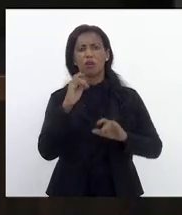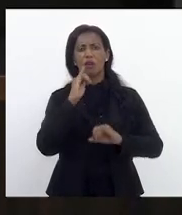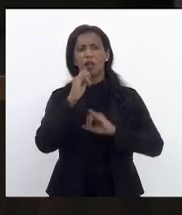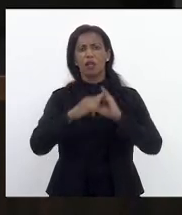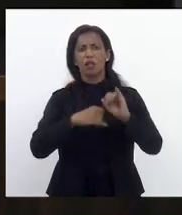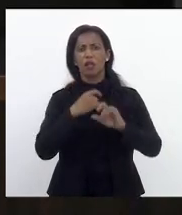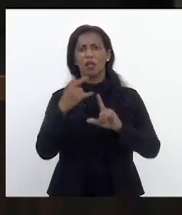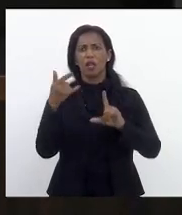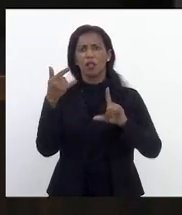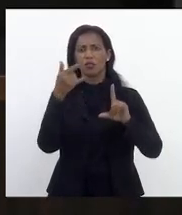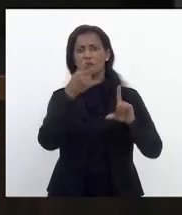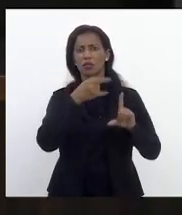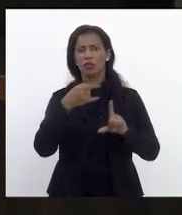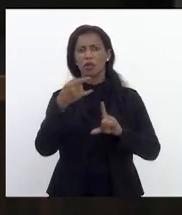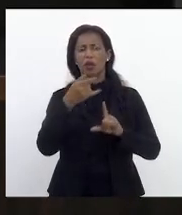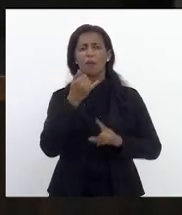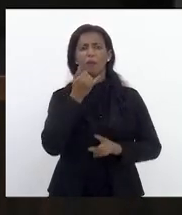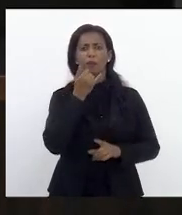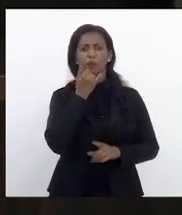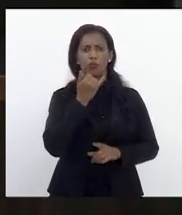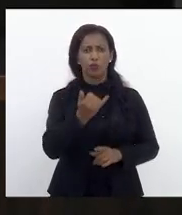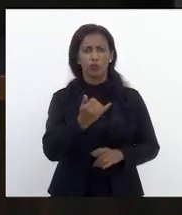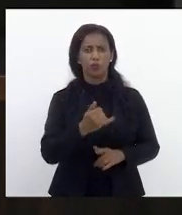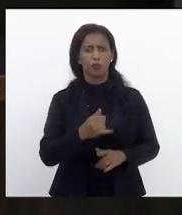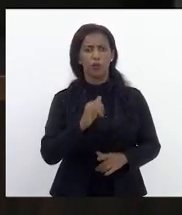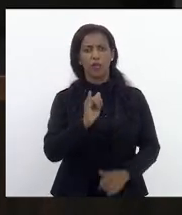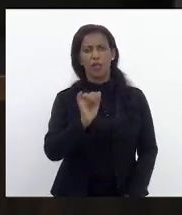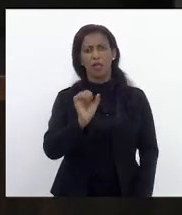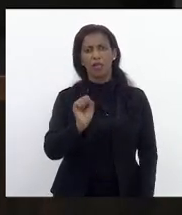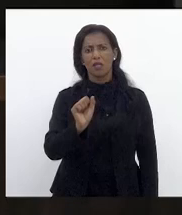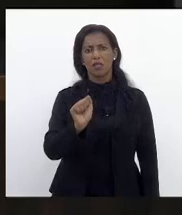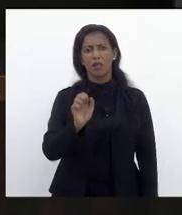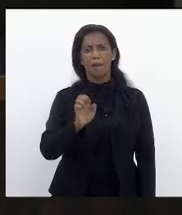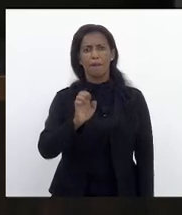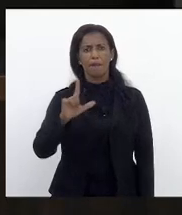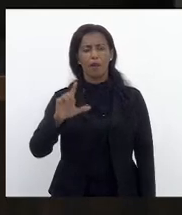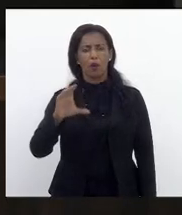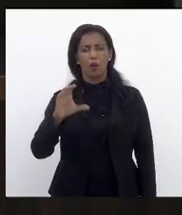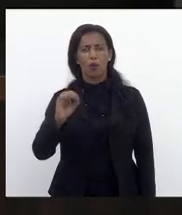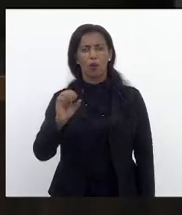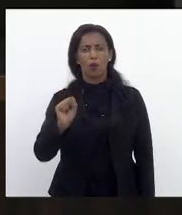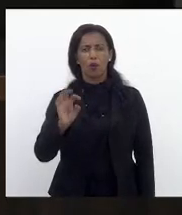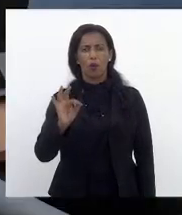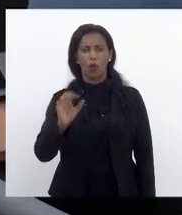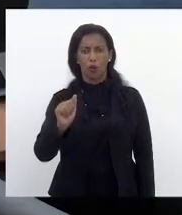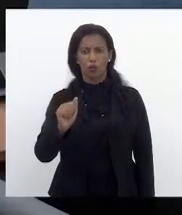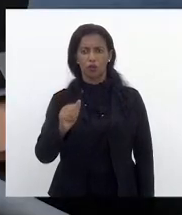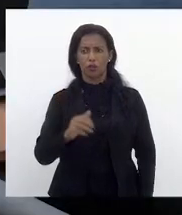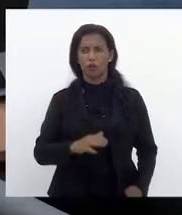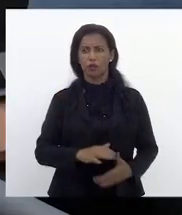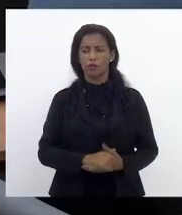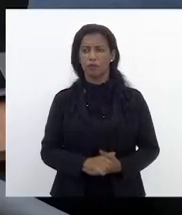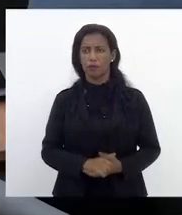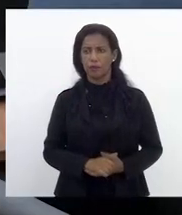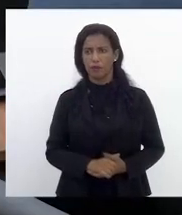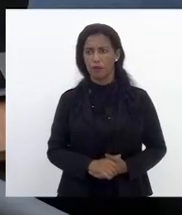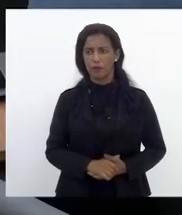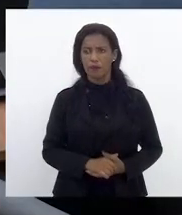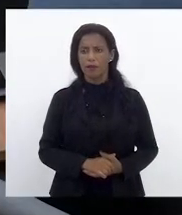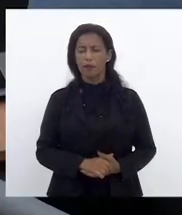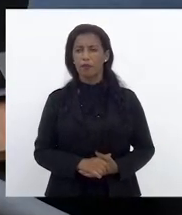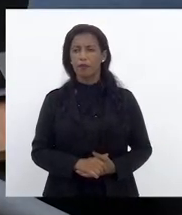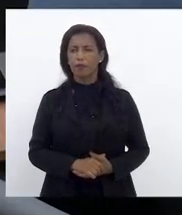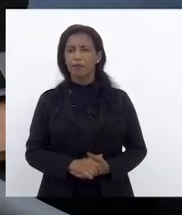Isabel Costa peço desculpas professora Isabel Costa depois da deputada Mônica a presidência